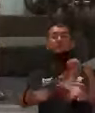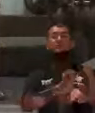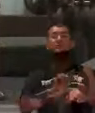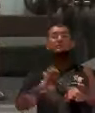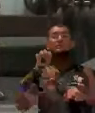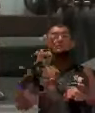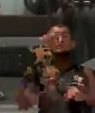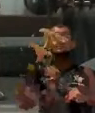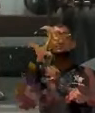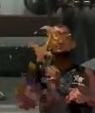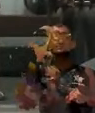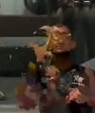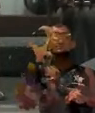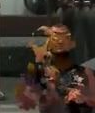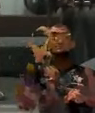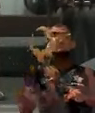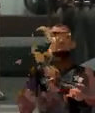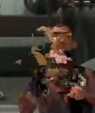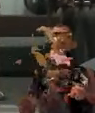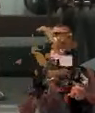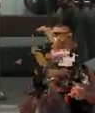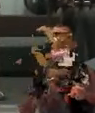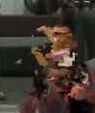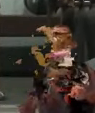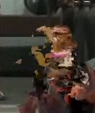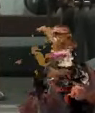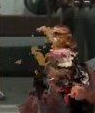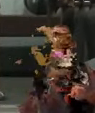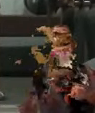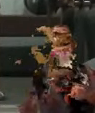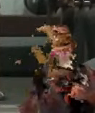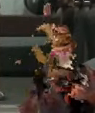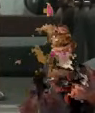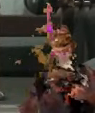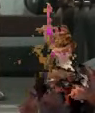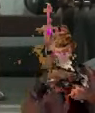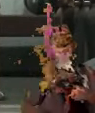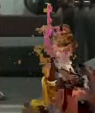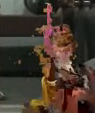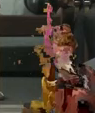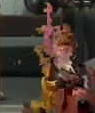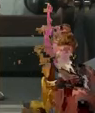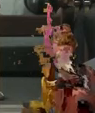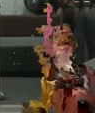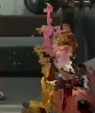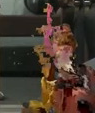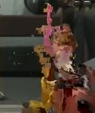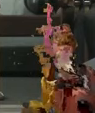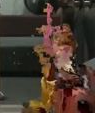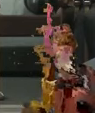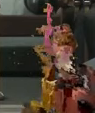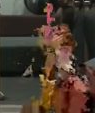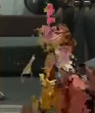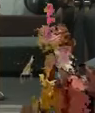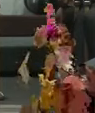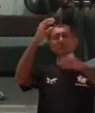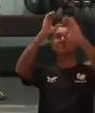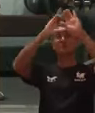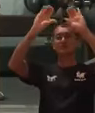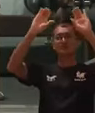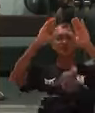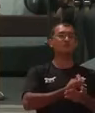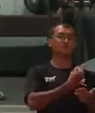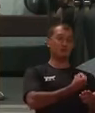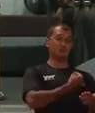a Igreja Evangélica Brasileira e além fronteira, agradeço os céus pela sua